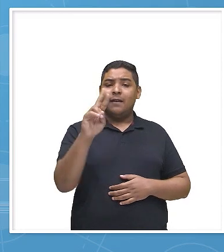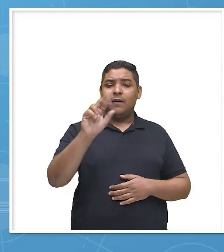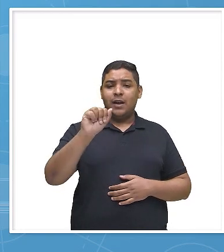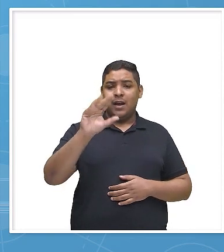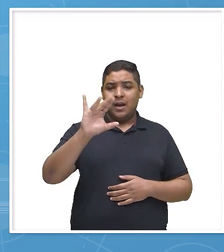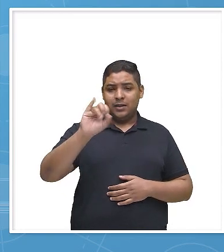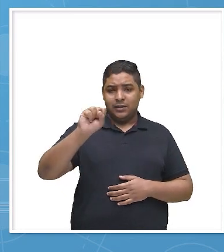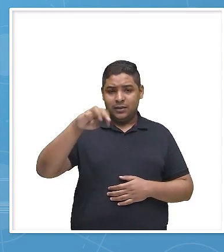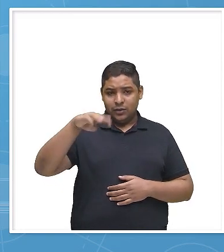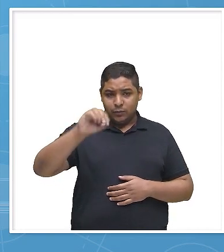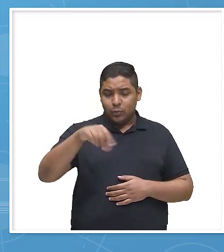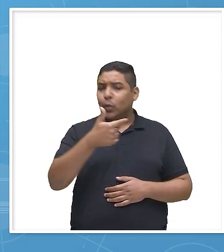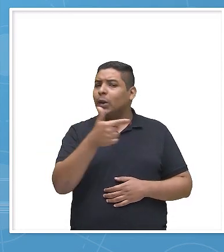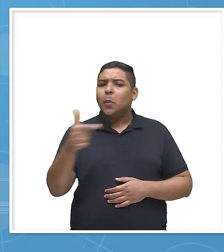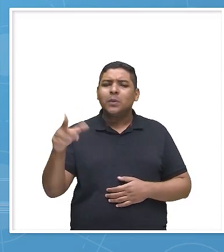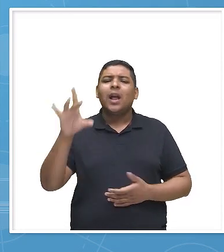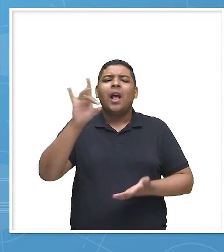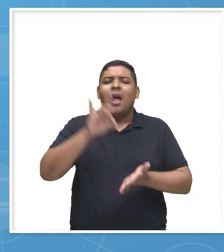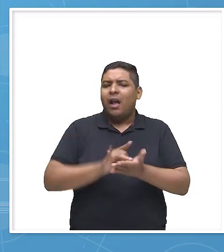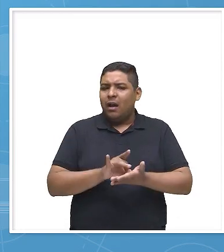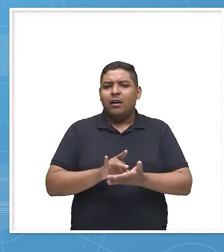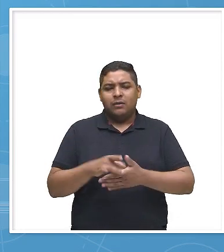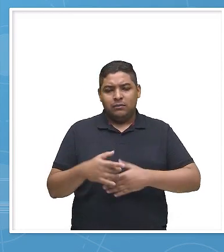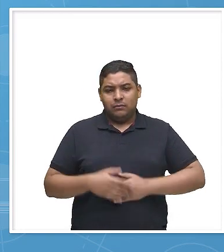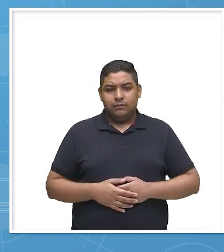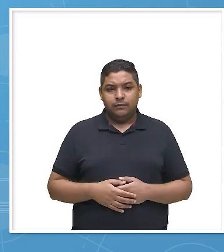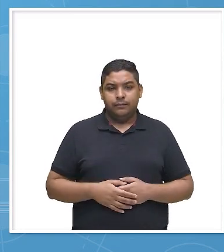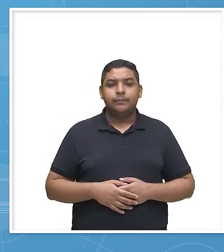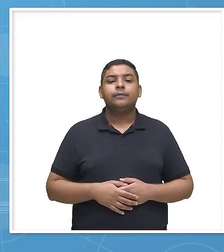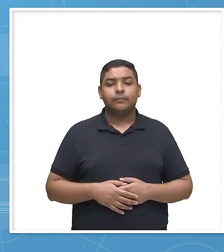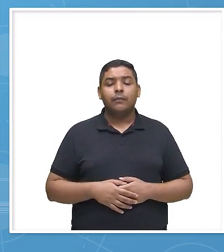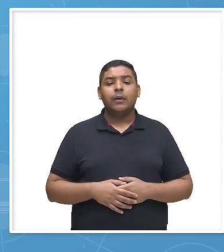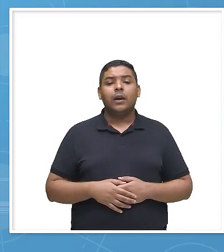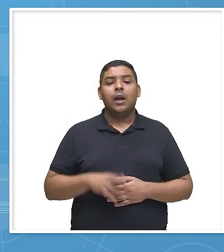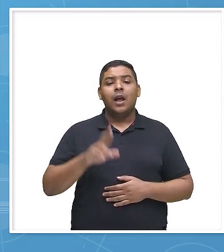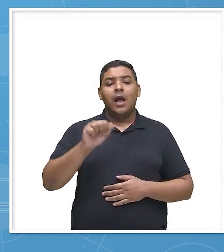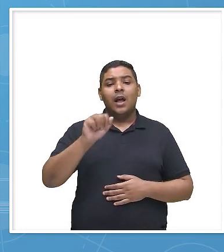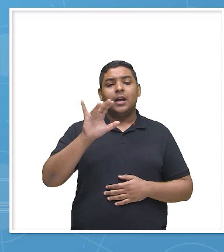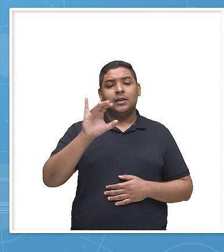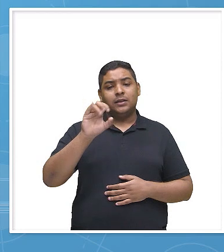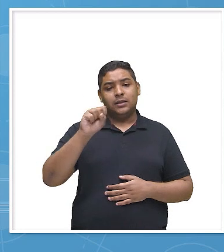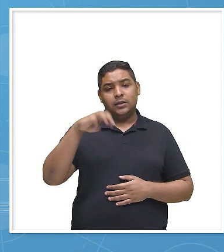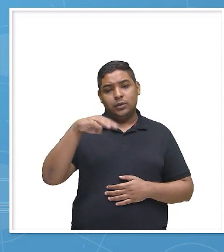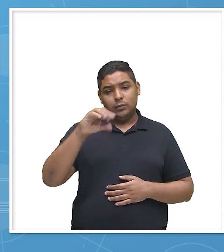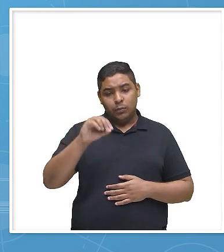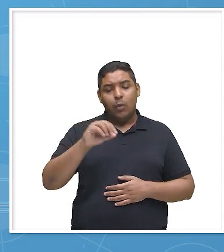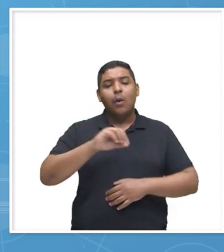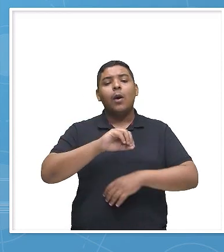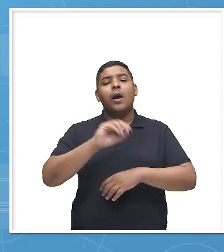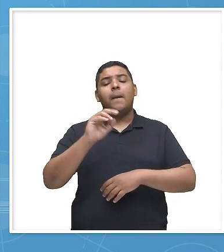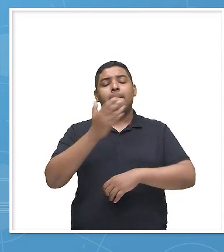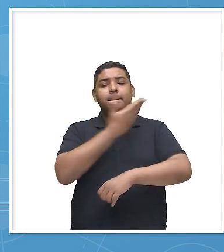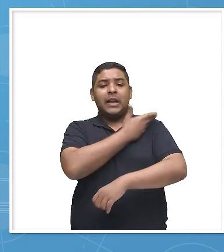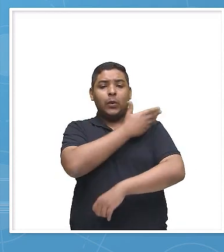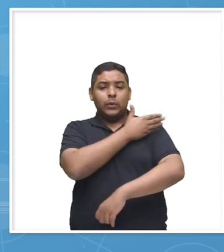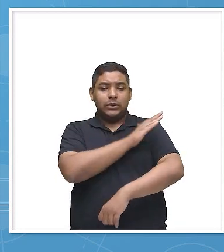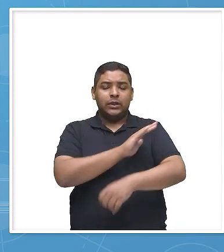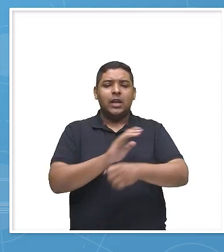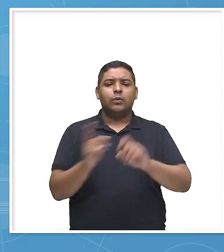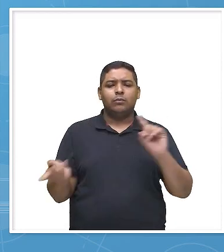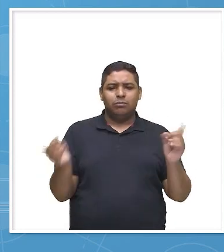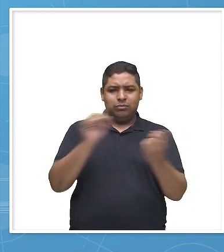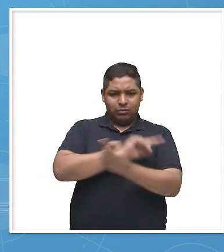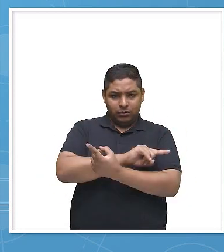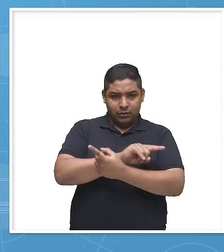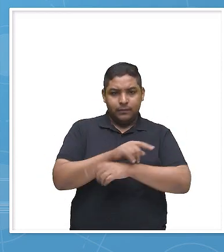exata? O racismo e preconceito são antônimos? Racismo consiste no preconceito e